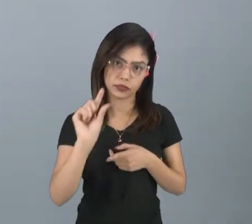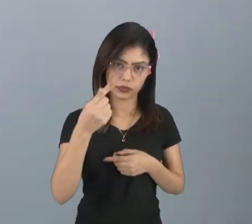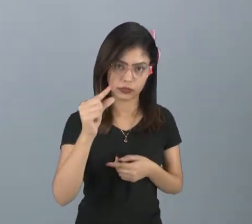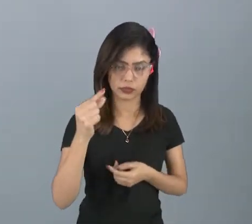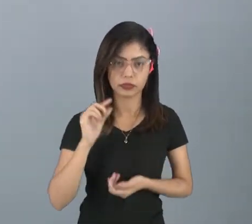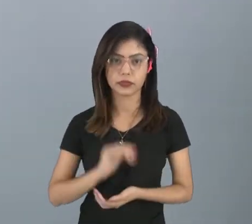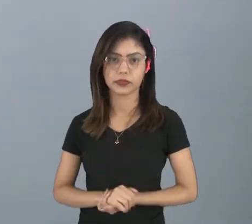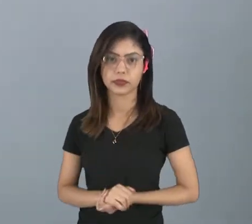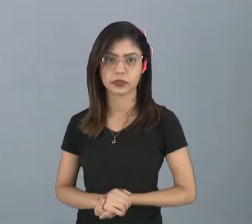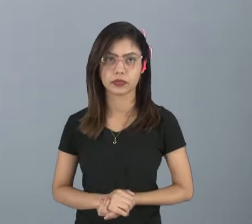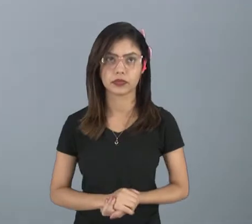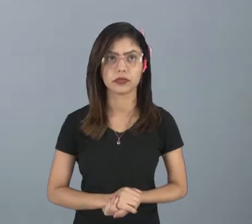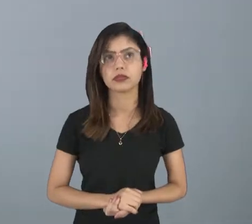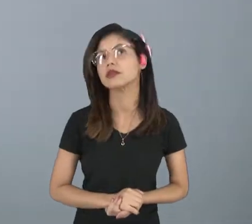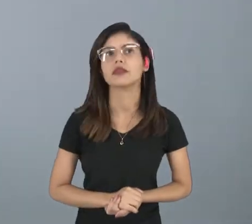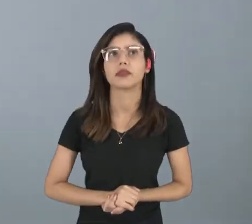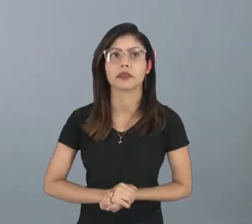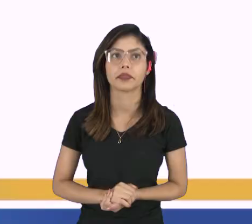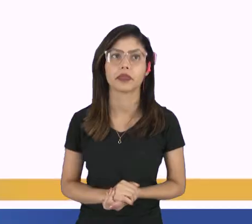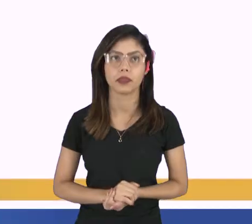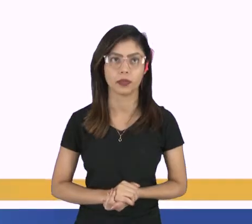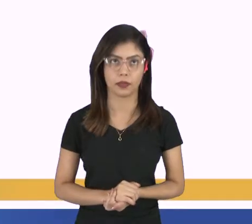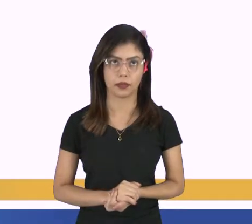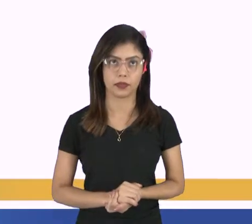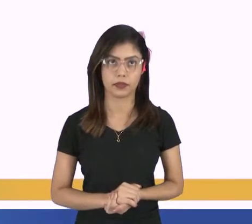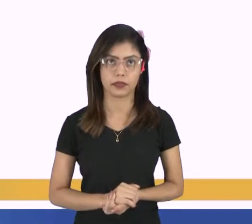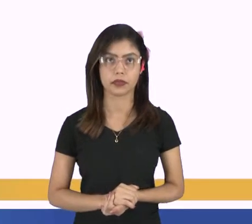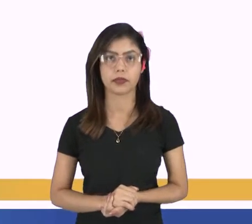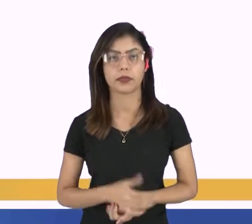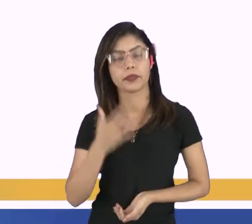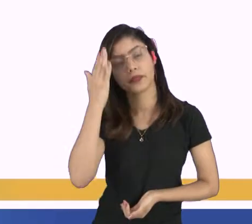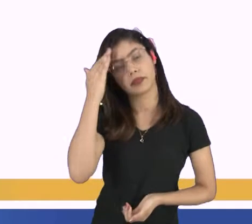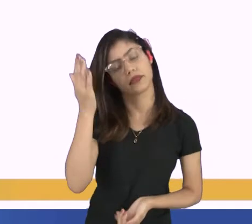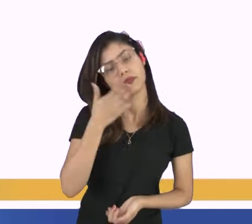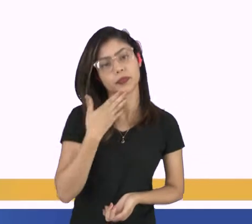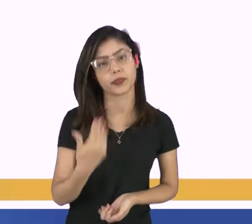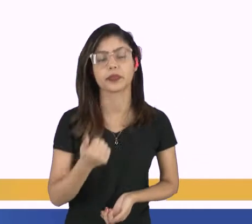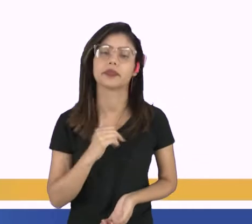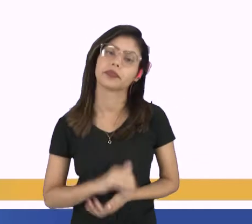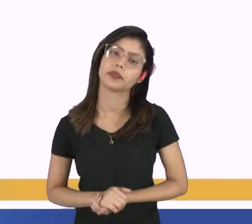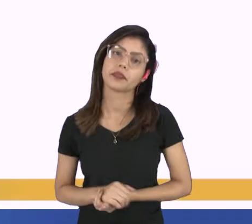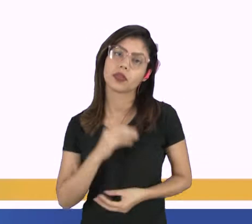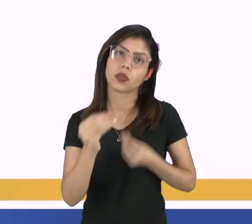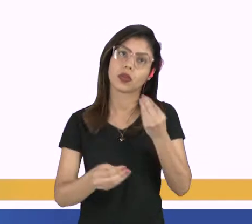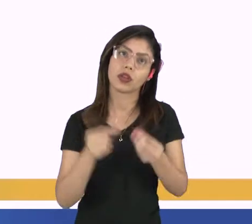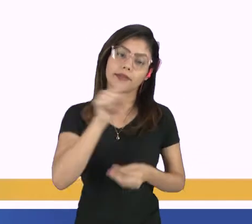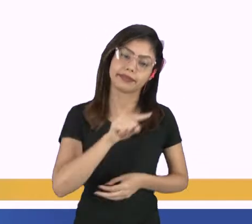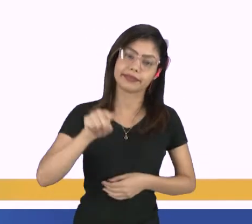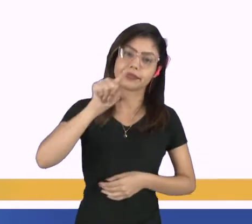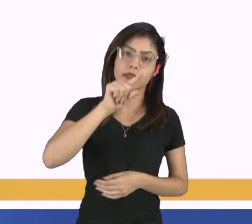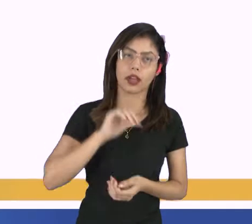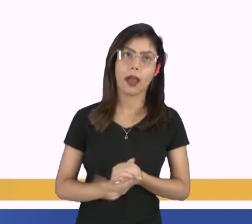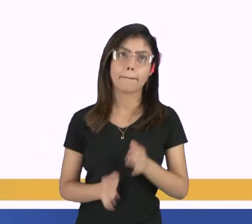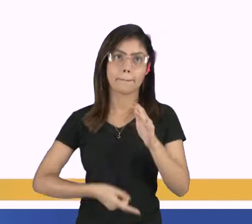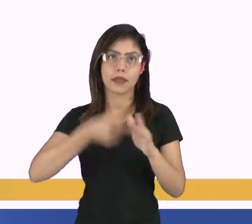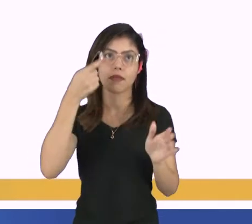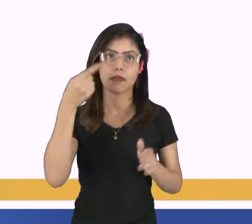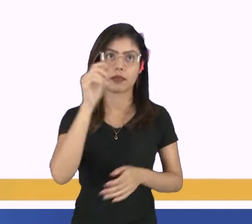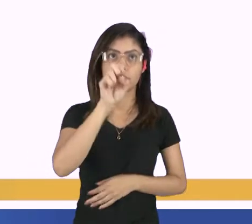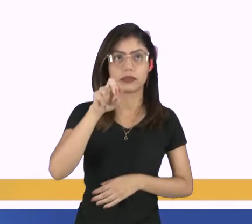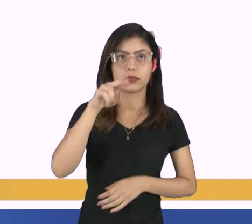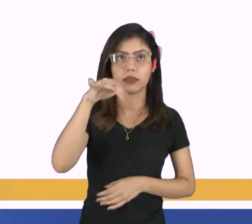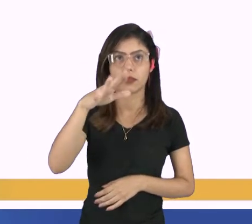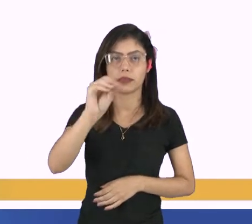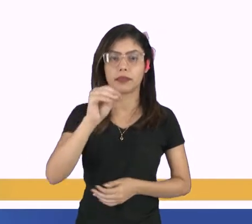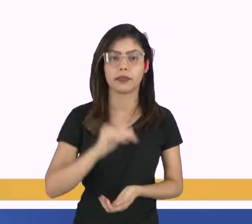saneamento básico, tá bem? E aí, para a gente entender, vamos ver aí como é que funciona o ciclo do saneamento. Primeiro que o saneamento básico é